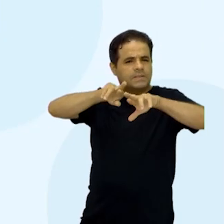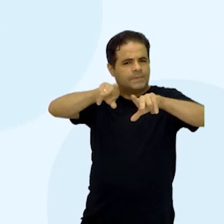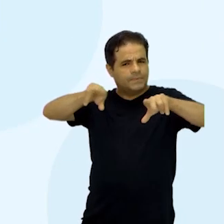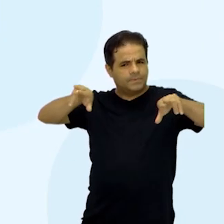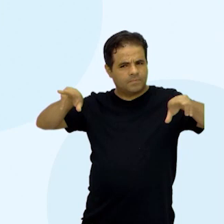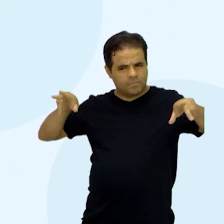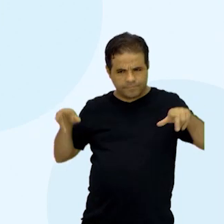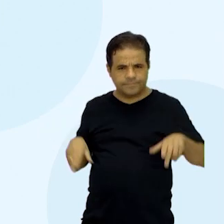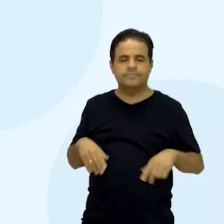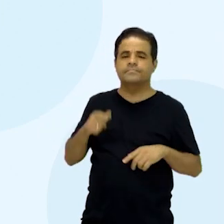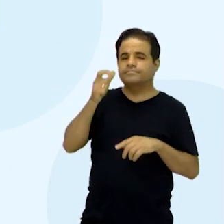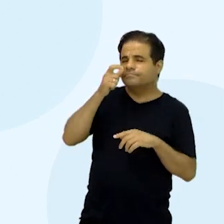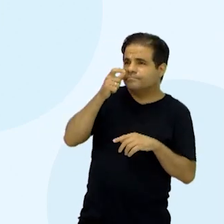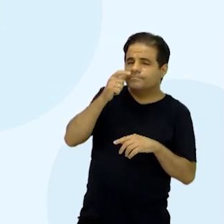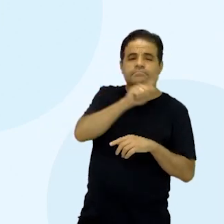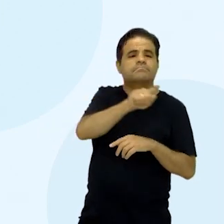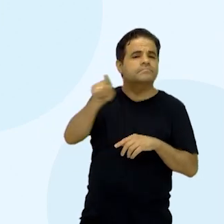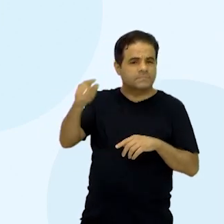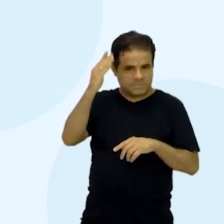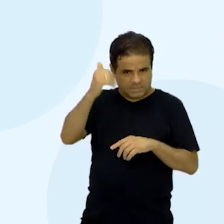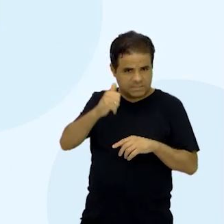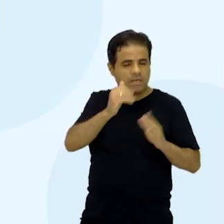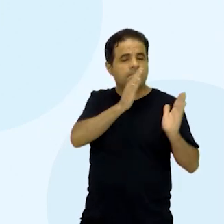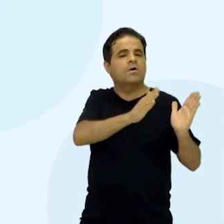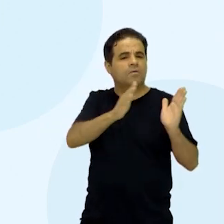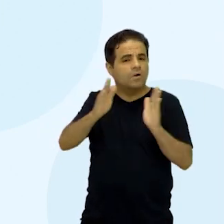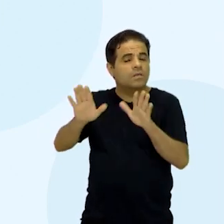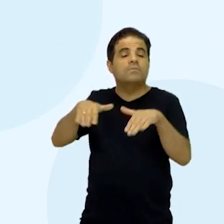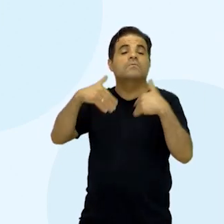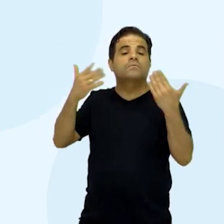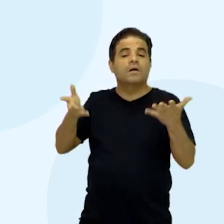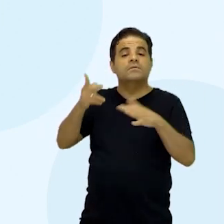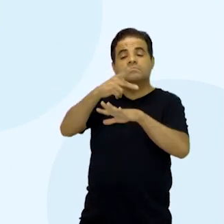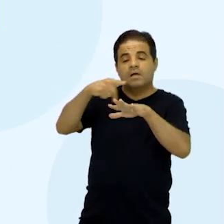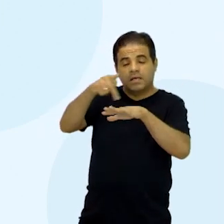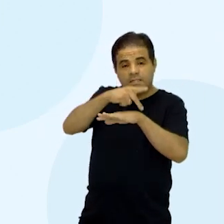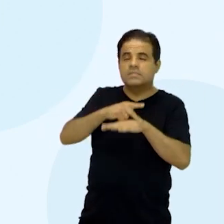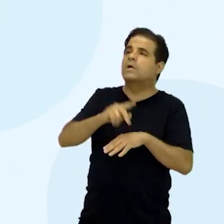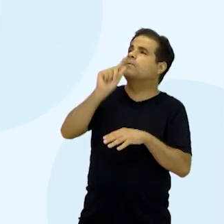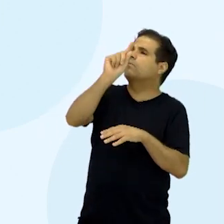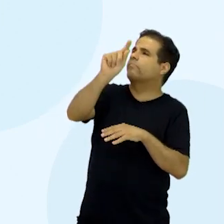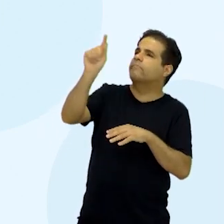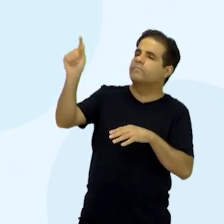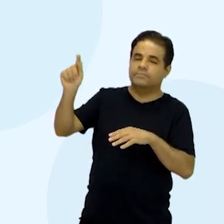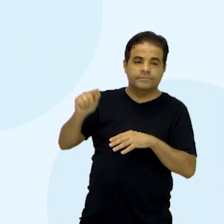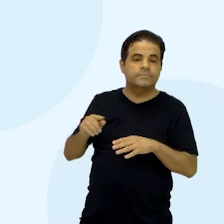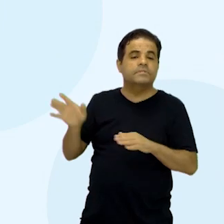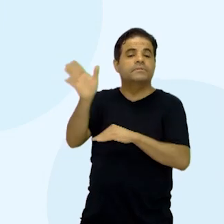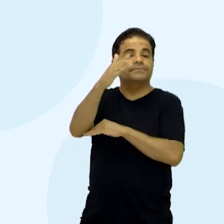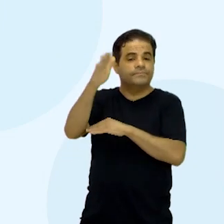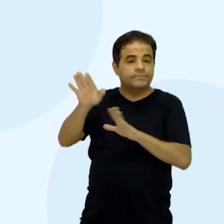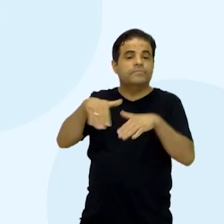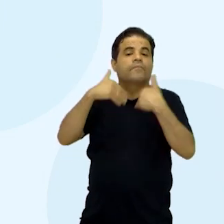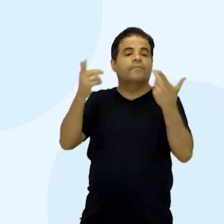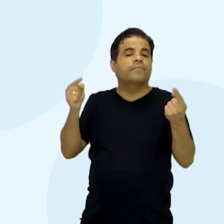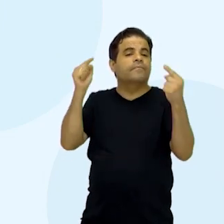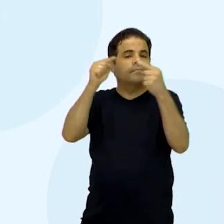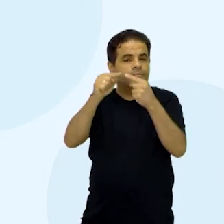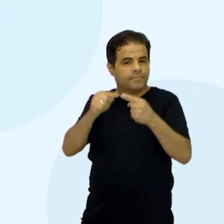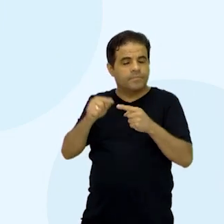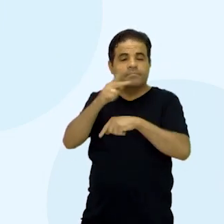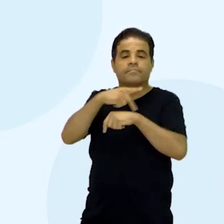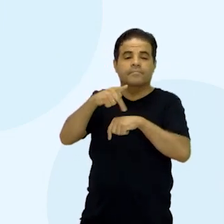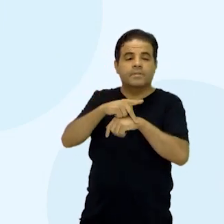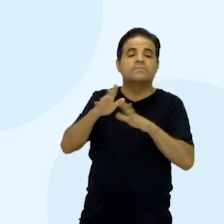conseguem saber aí na ordem, né? Saberem na ordem quais são os países, né? Referente a bandeira se refere a qual país, né? A bandeira de